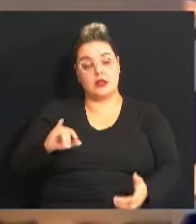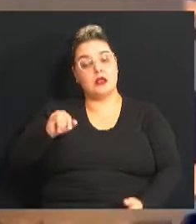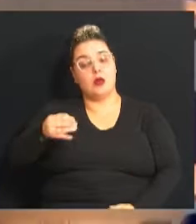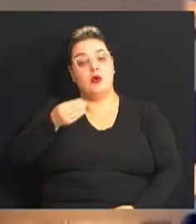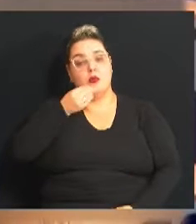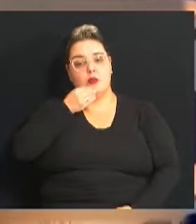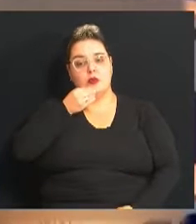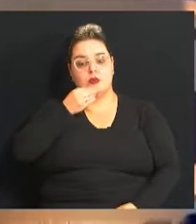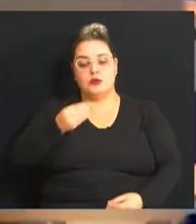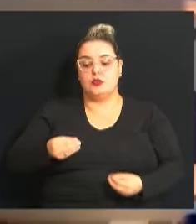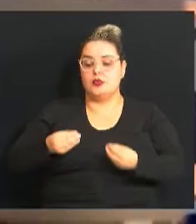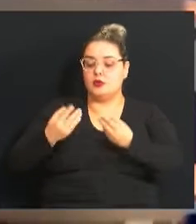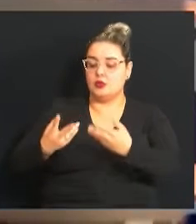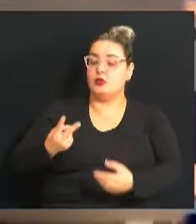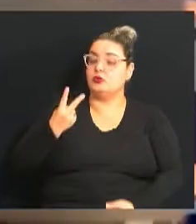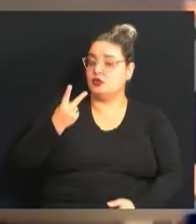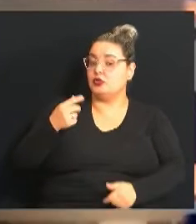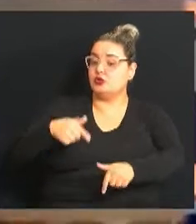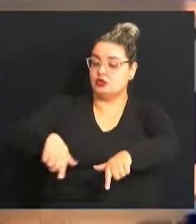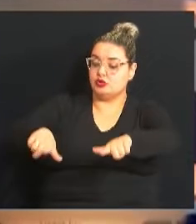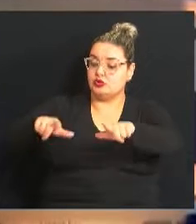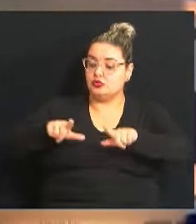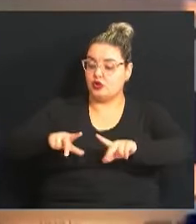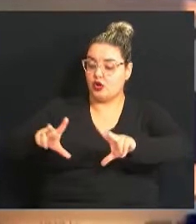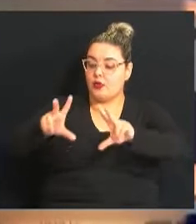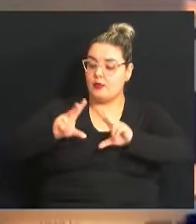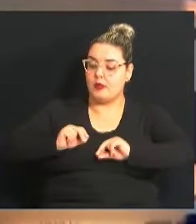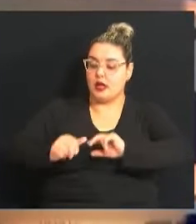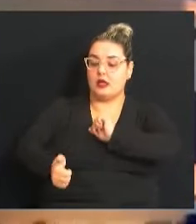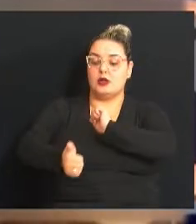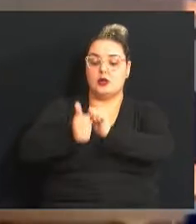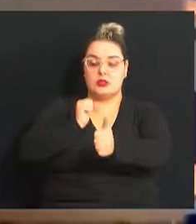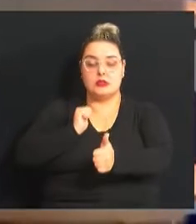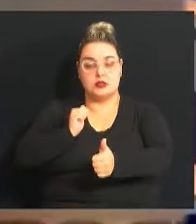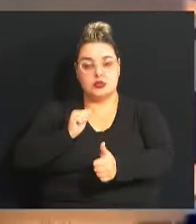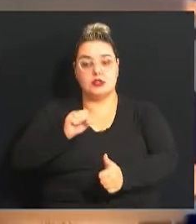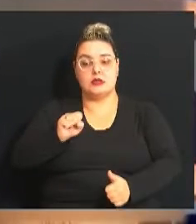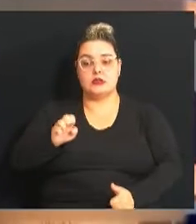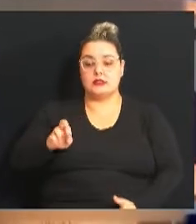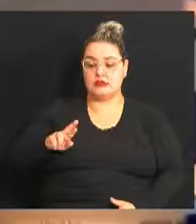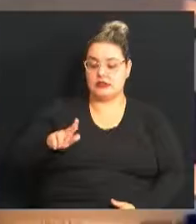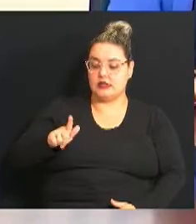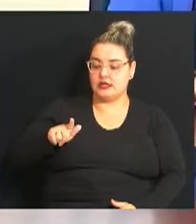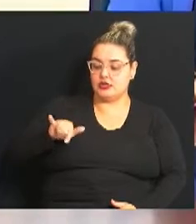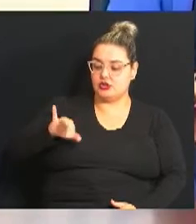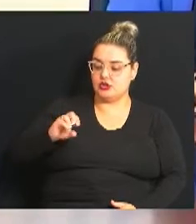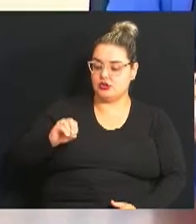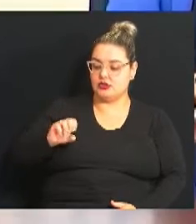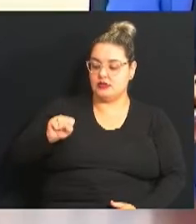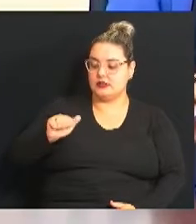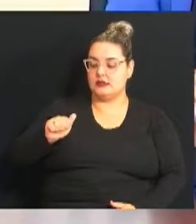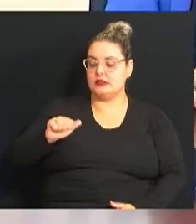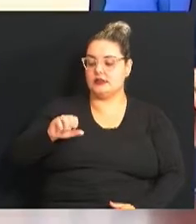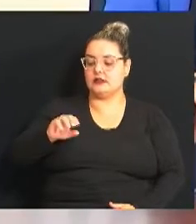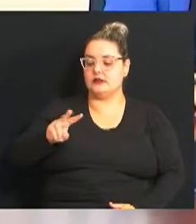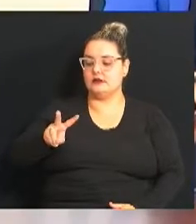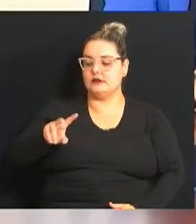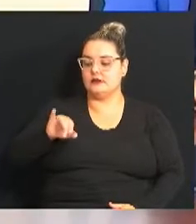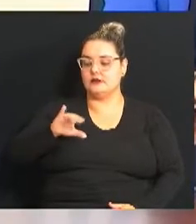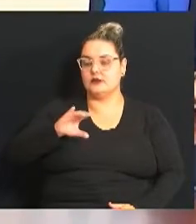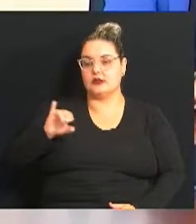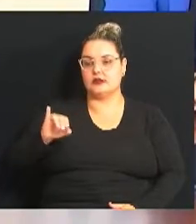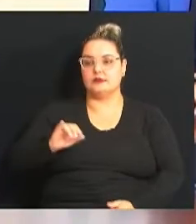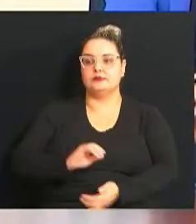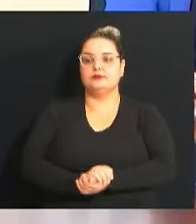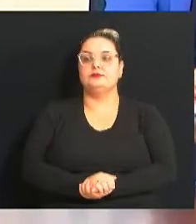foram entregues 2 diplomas de mérito esportivo Sérgio José Salvucci para os homenageados Bruno